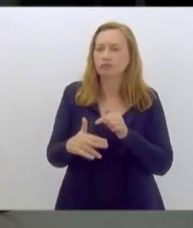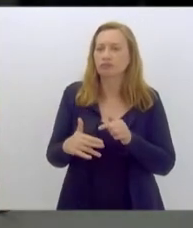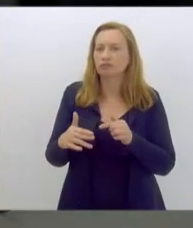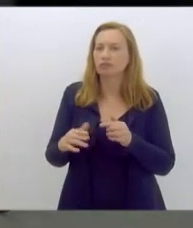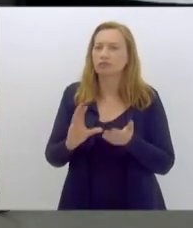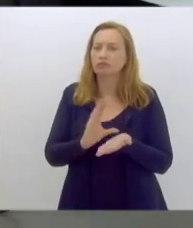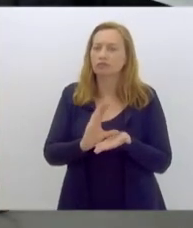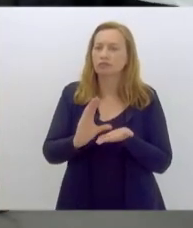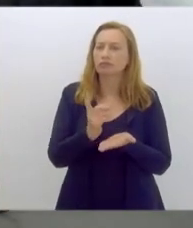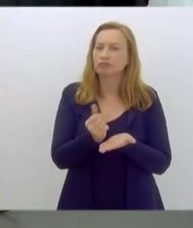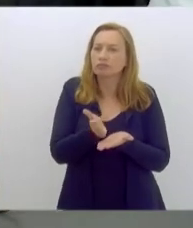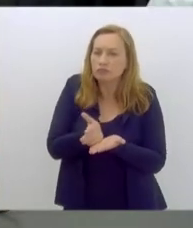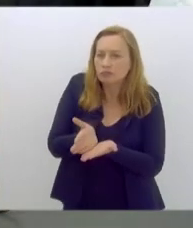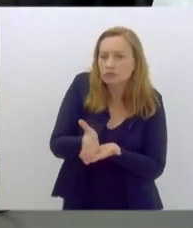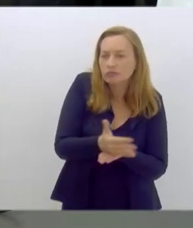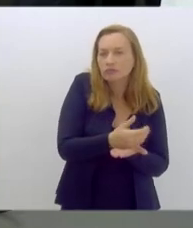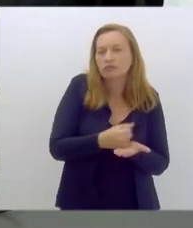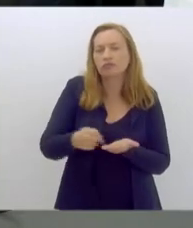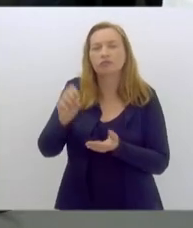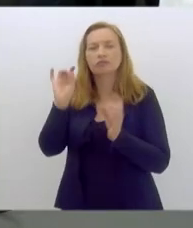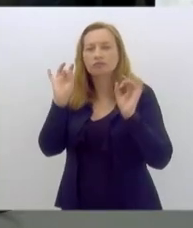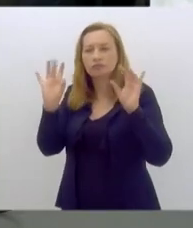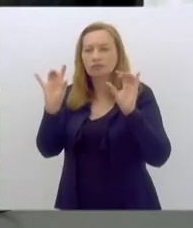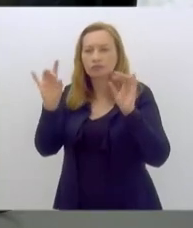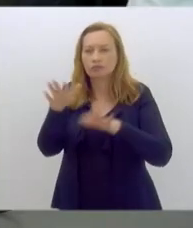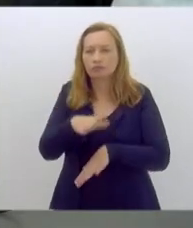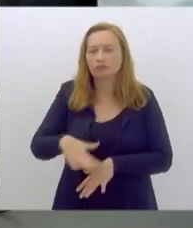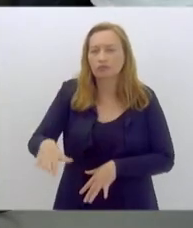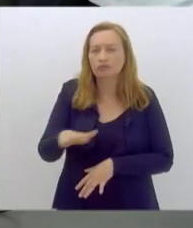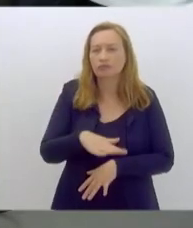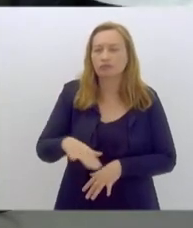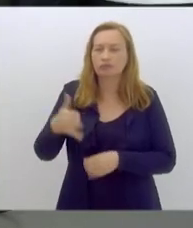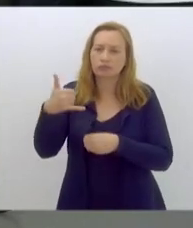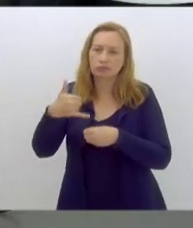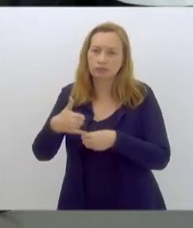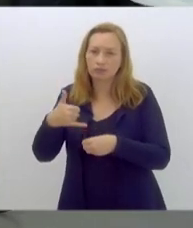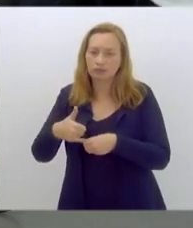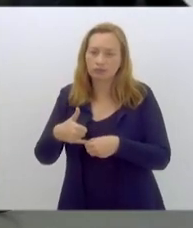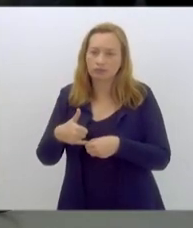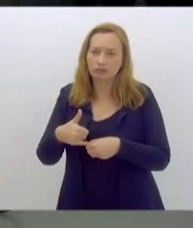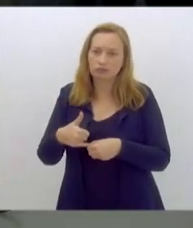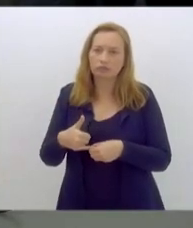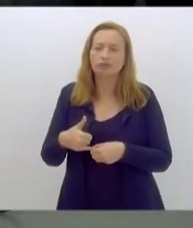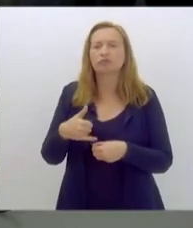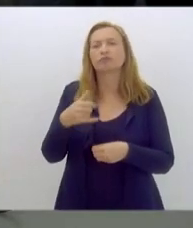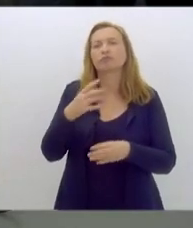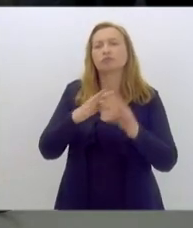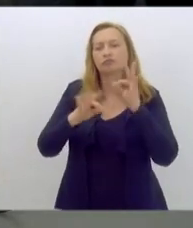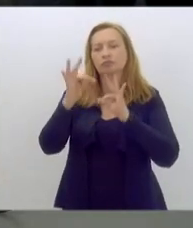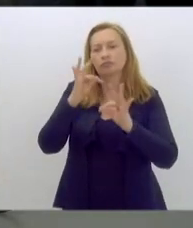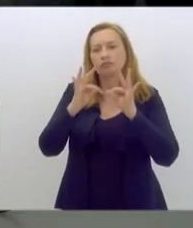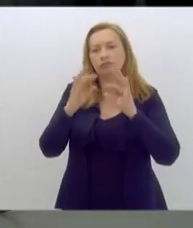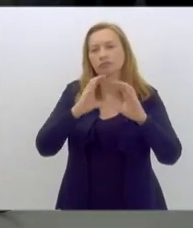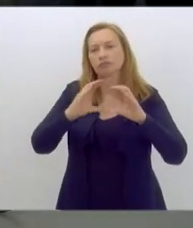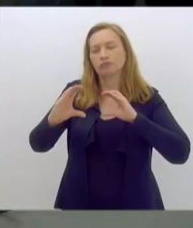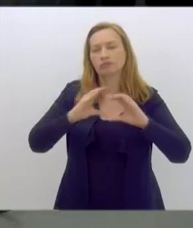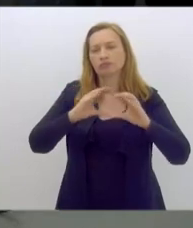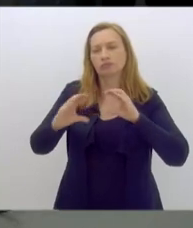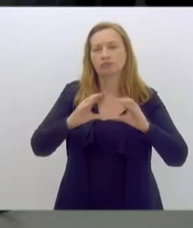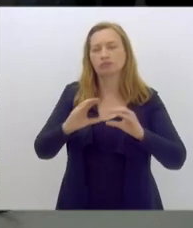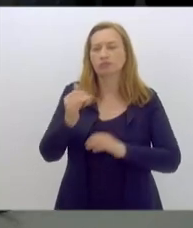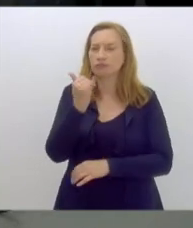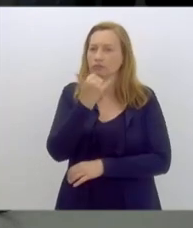de arrecadação especialmente nas áreas de combustível de telecomunicações e de energia